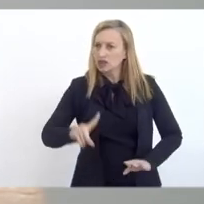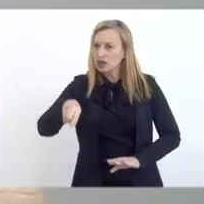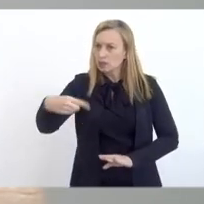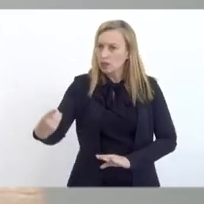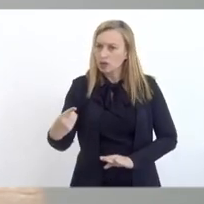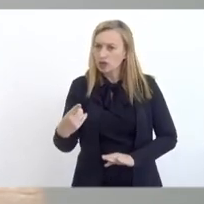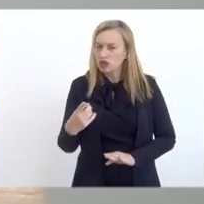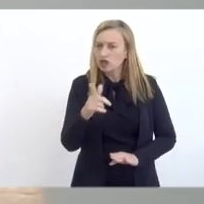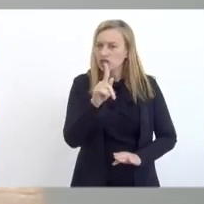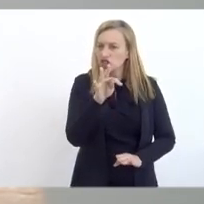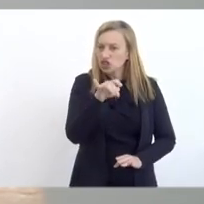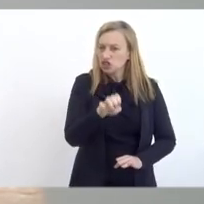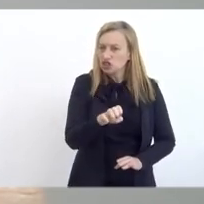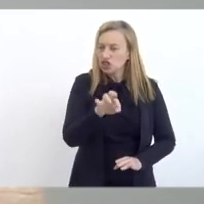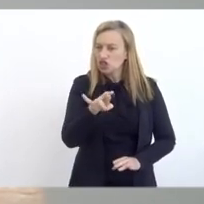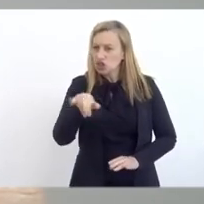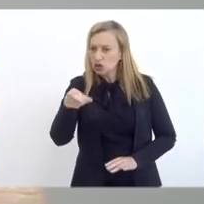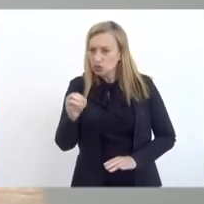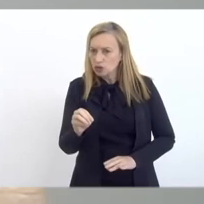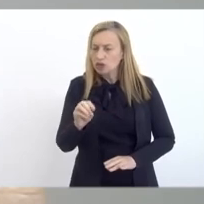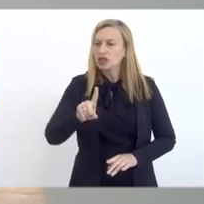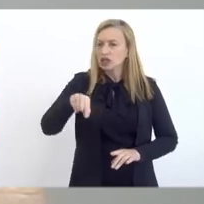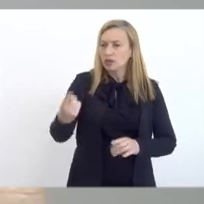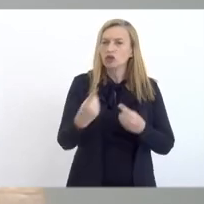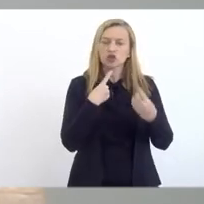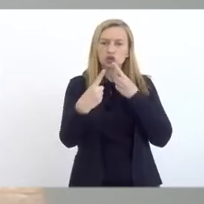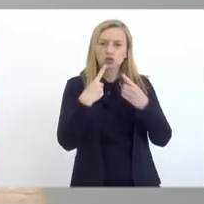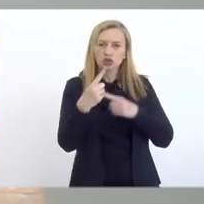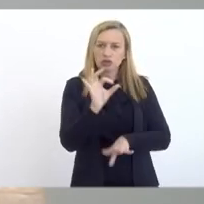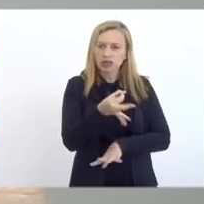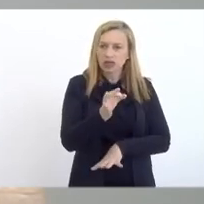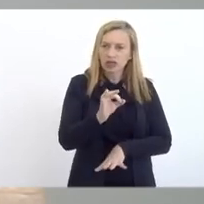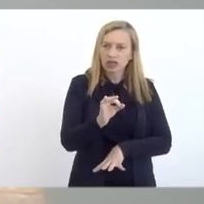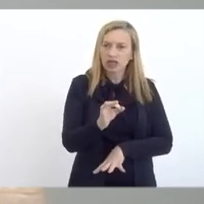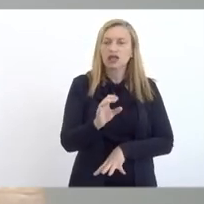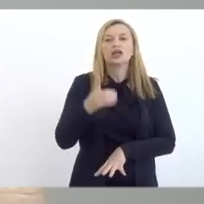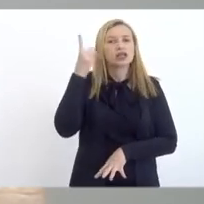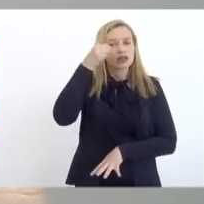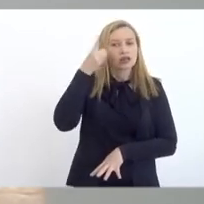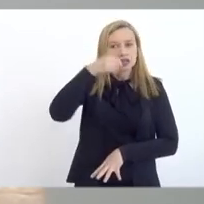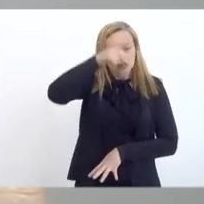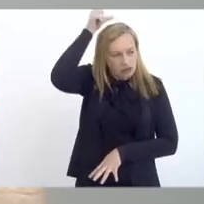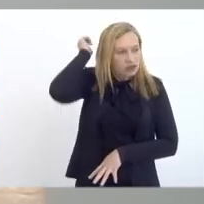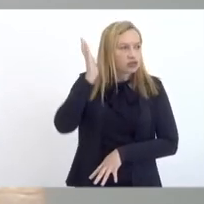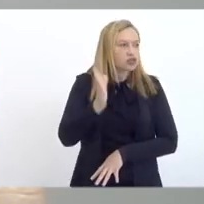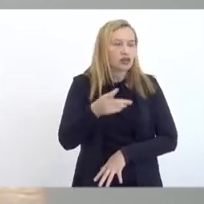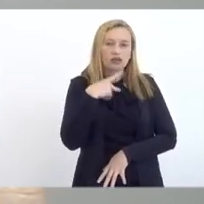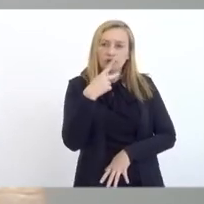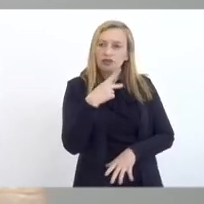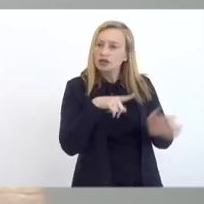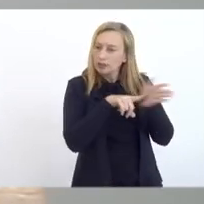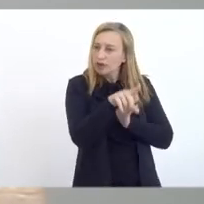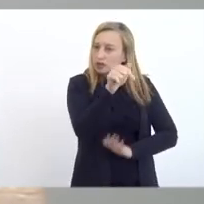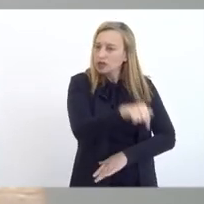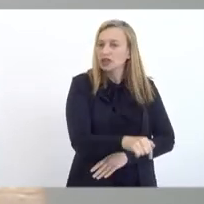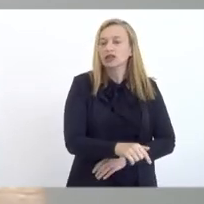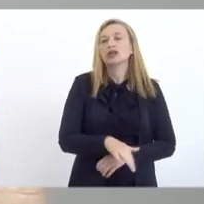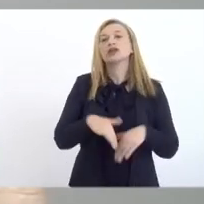a palavra para a Geste Rio e entra nas discussões propriamente ditas, lembrando que o deputado Luiz Paulo já fez um encaminhamento aqui. Então,